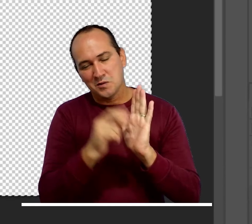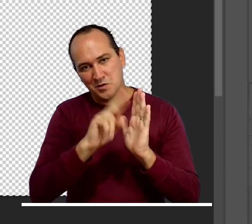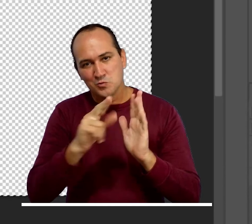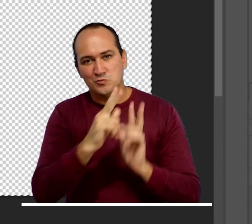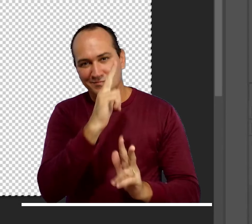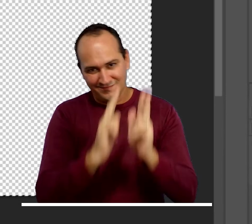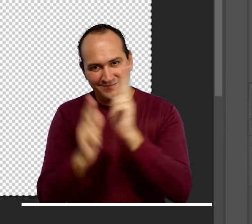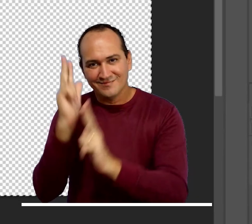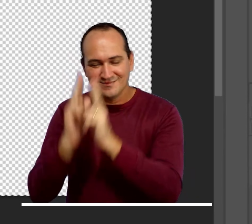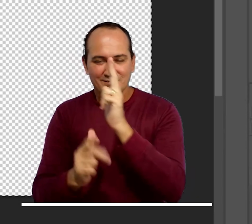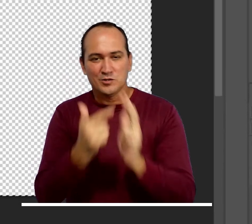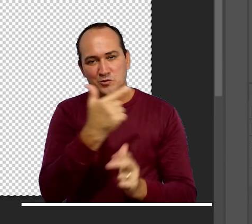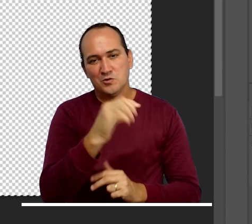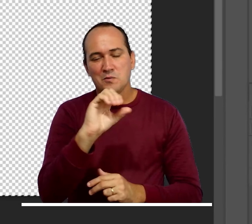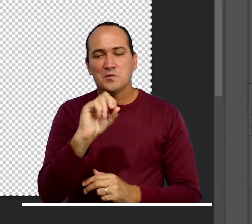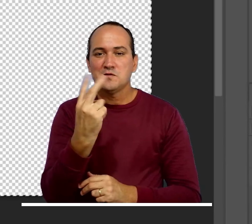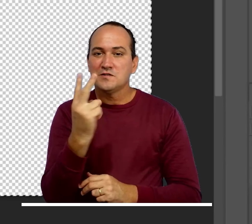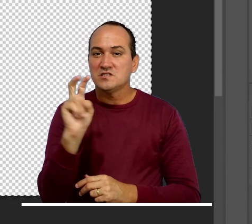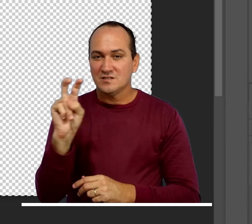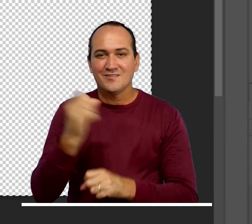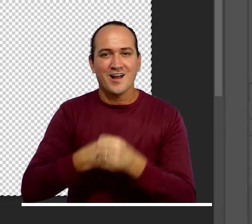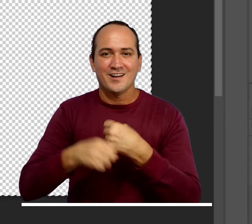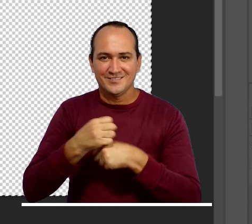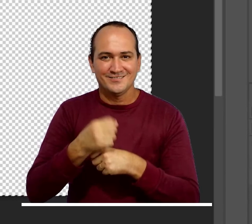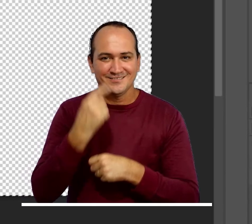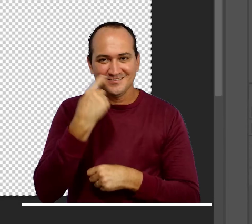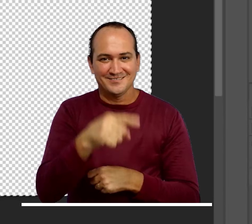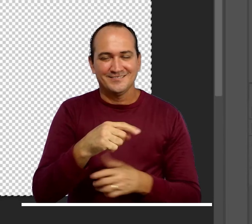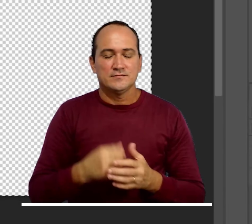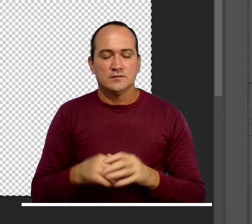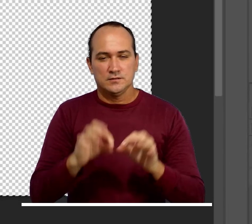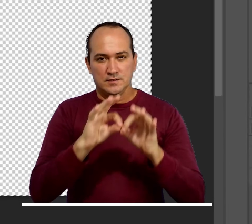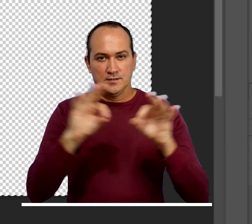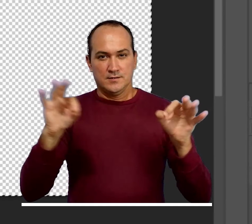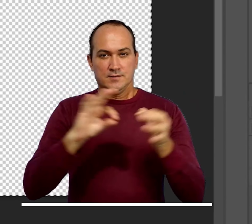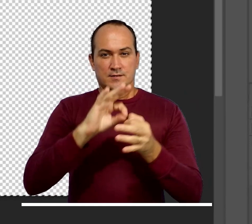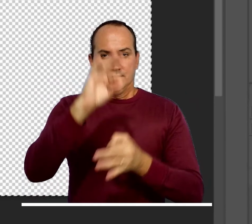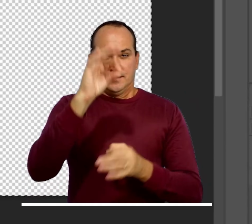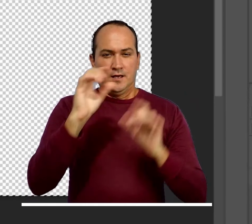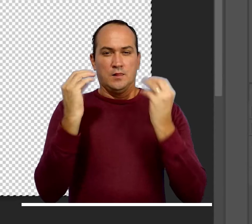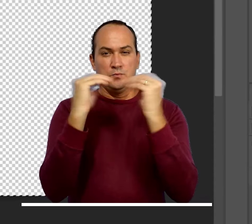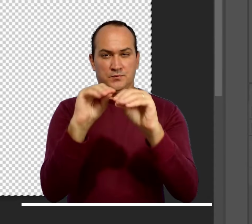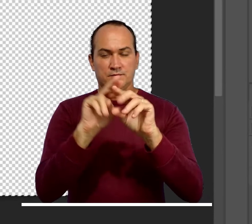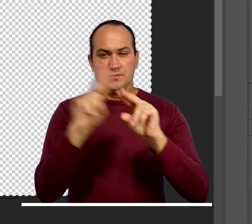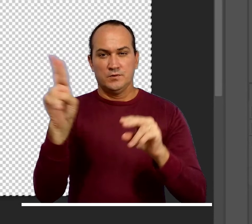versão 2025. Cenário com arquitetura